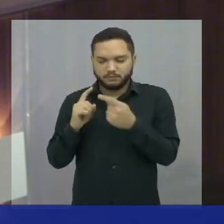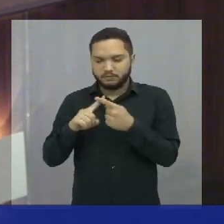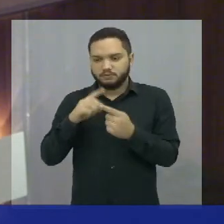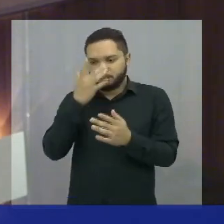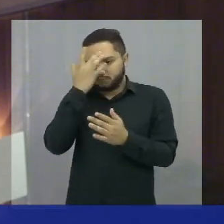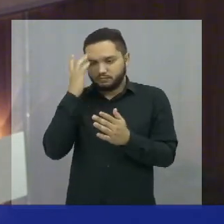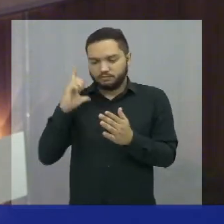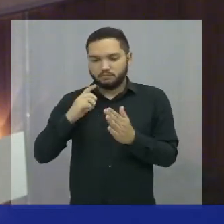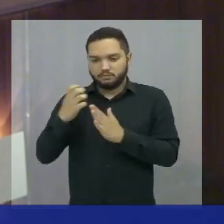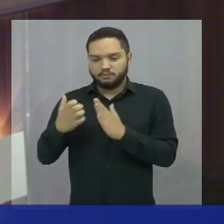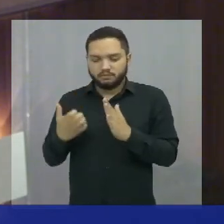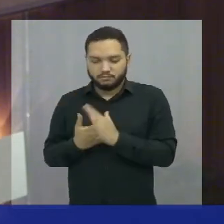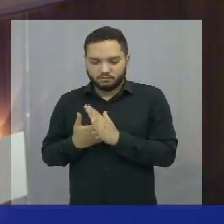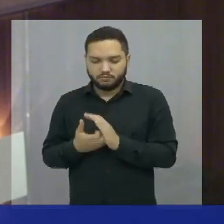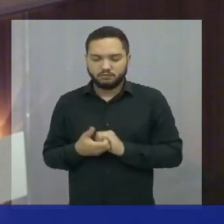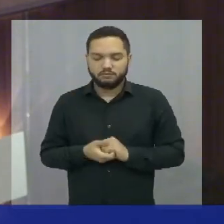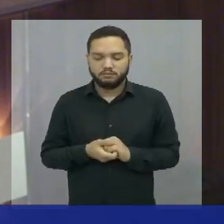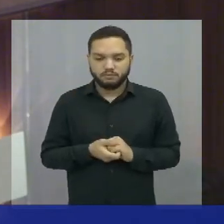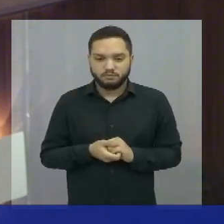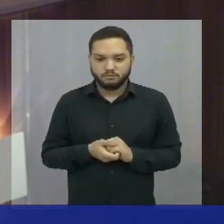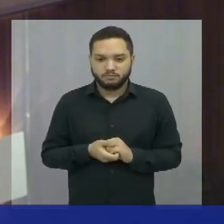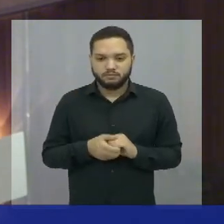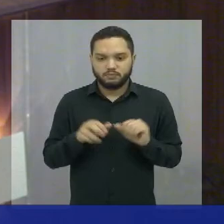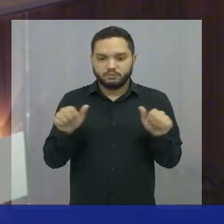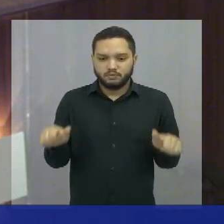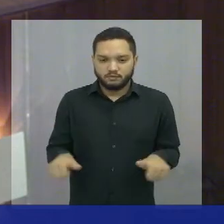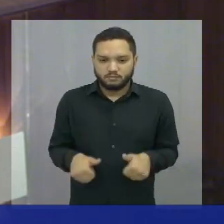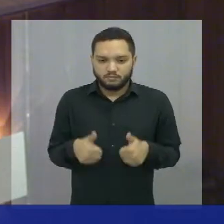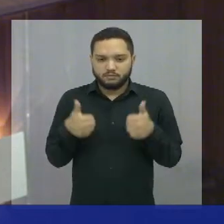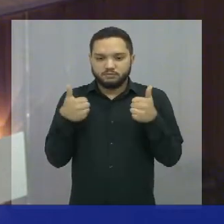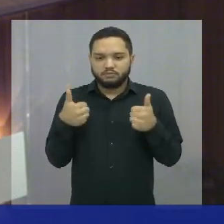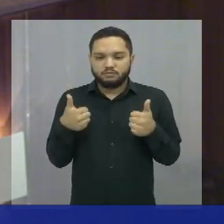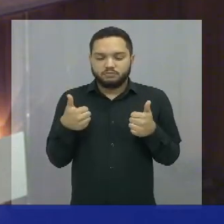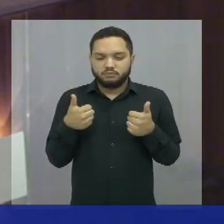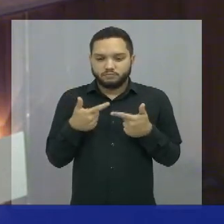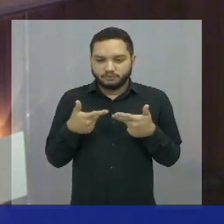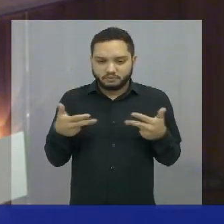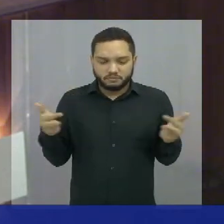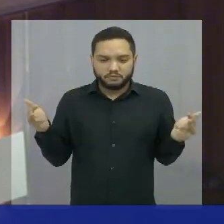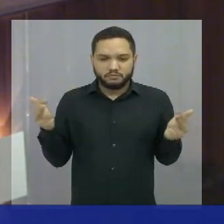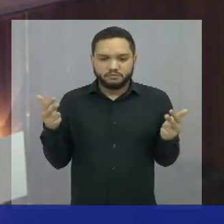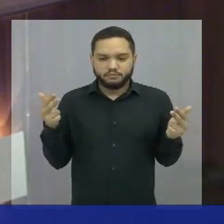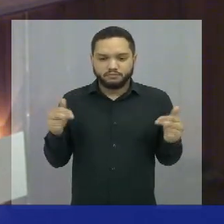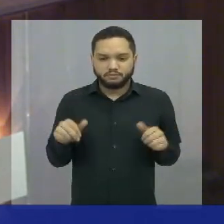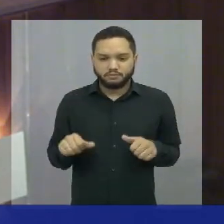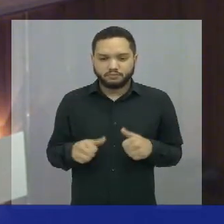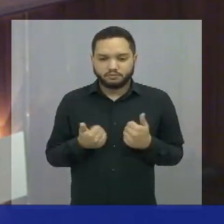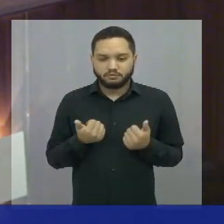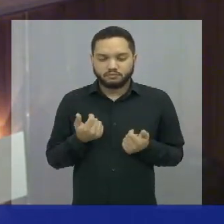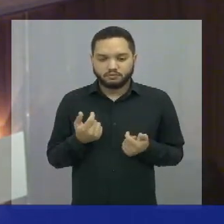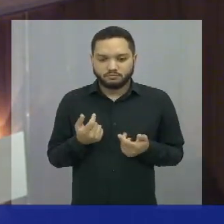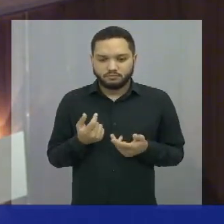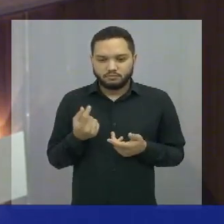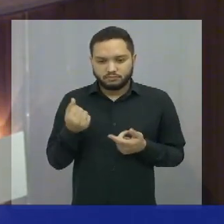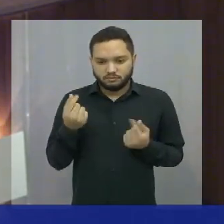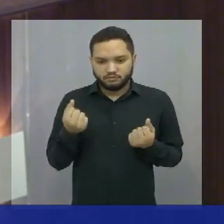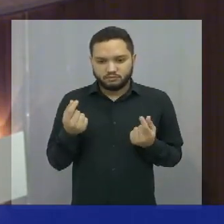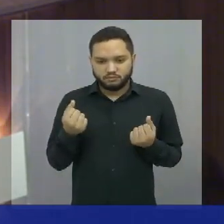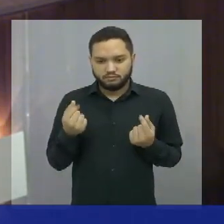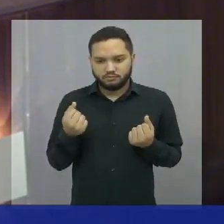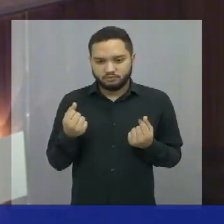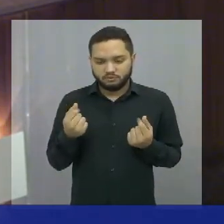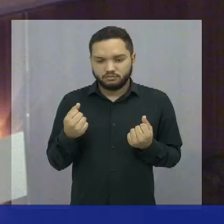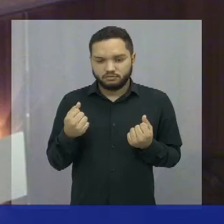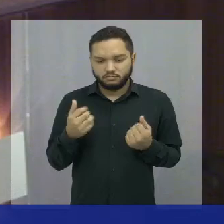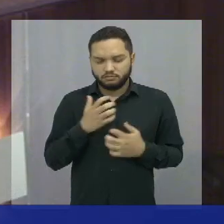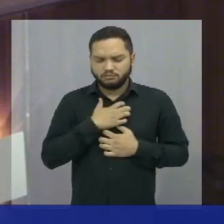empreendedores. Melhorou os recursos. Eu achei fantástico, viu, doutor Rodrigo? O recurso agora está meio... A